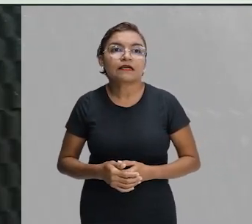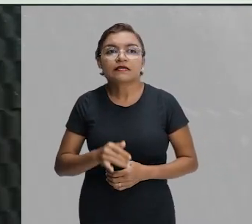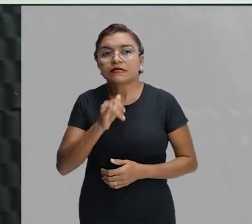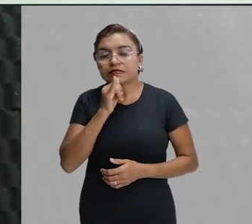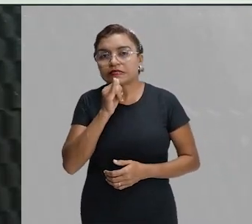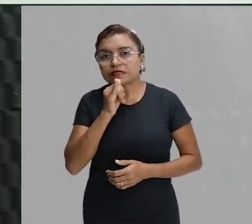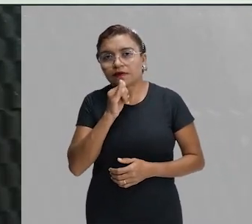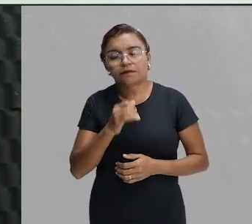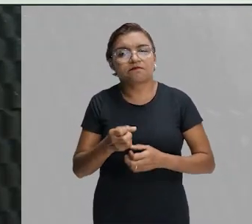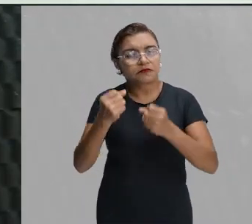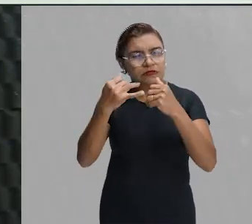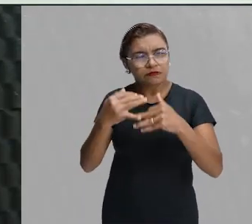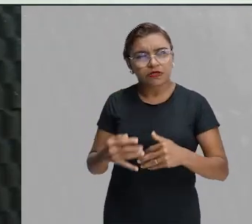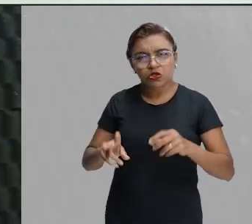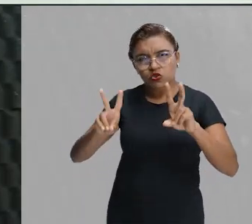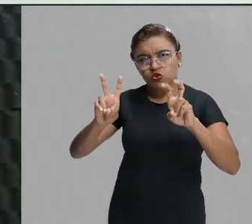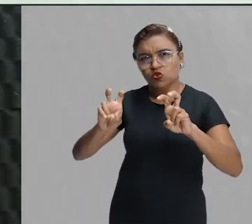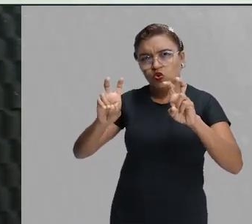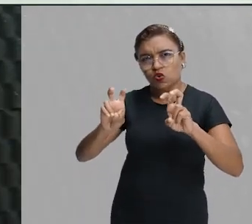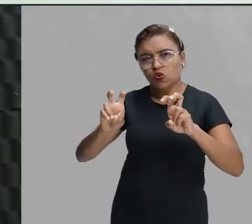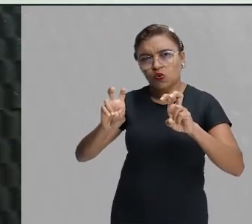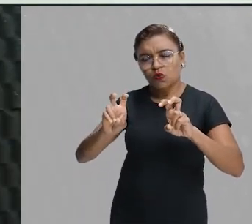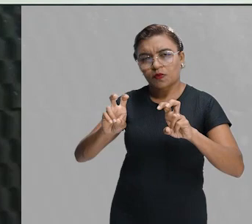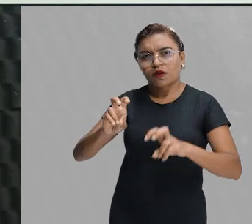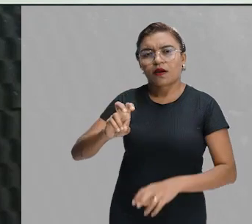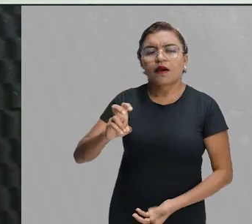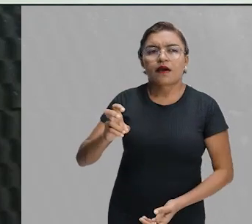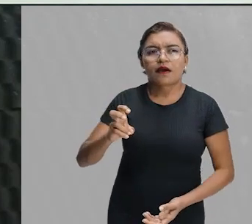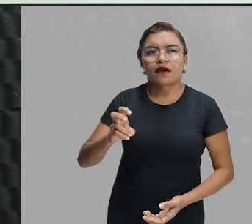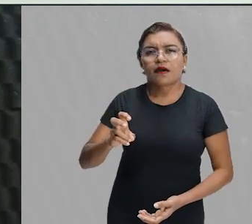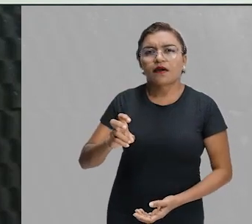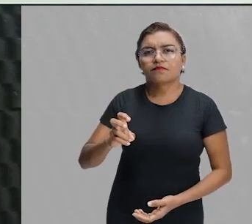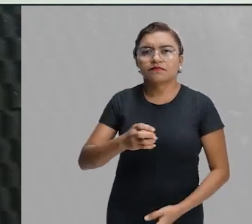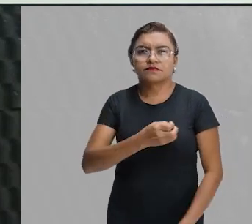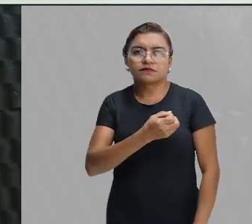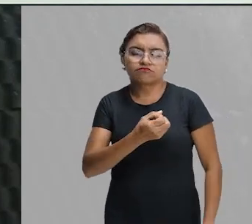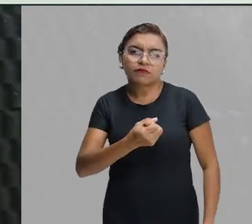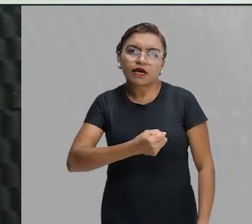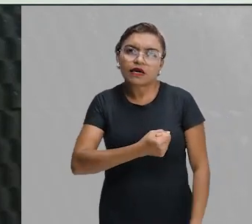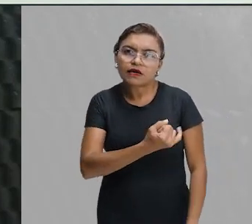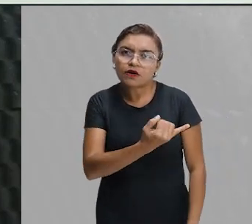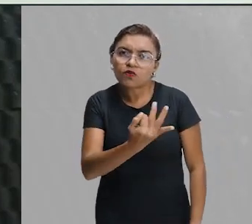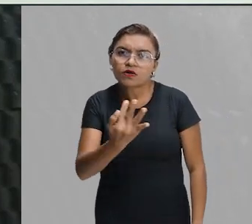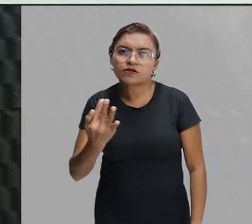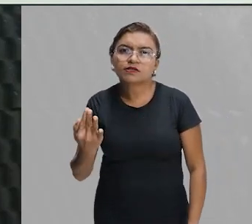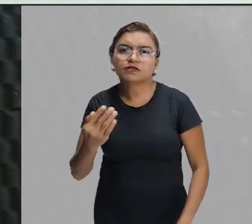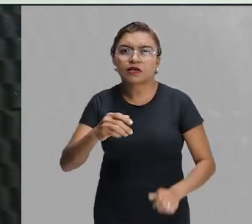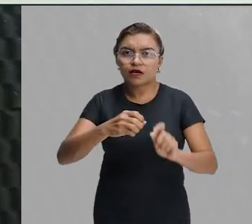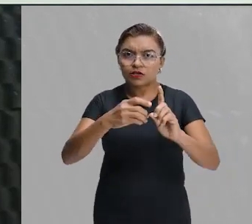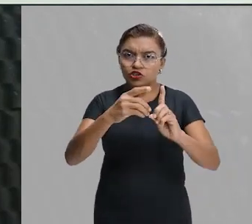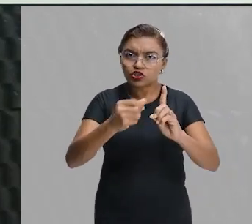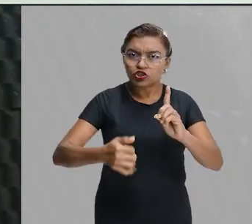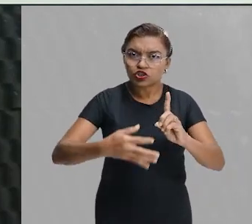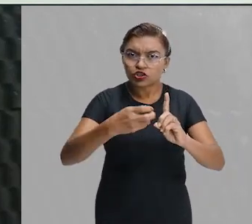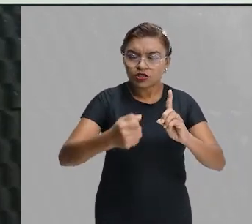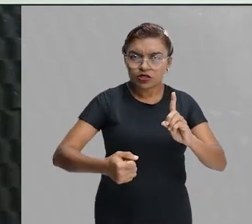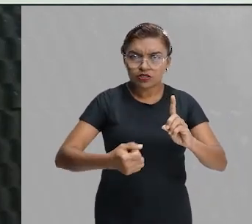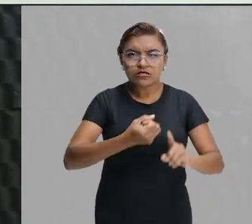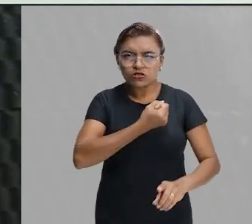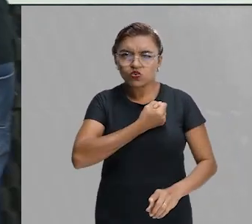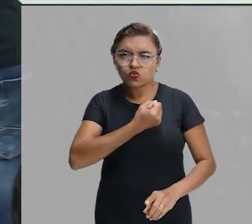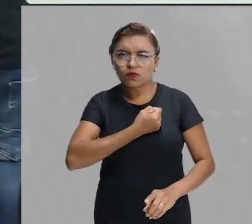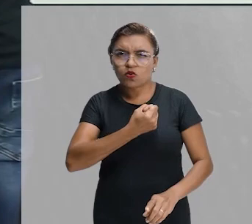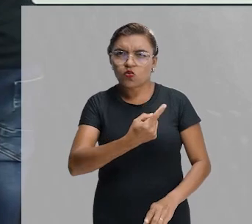por exemplo, de enumeração de dados, vamos botar mais um aqui, ó. Se eu for